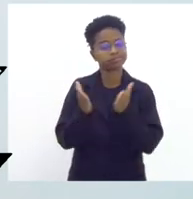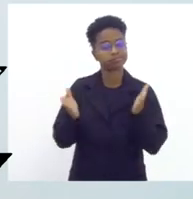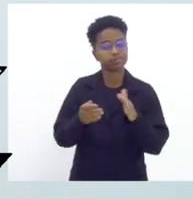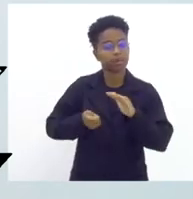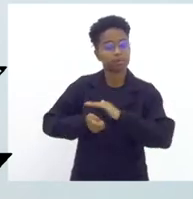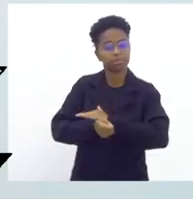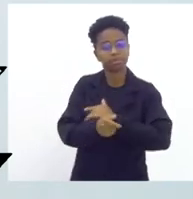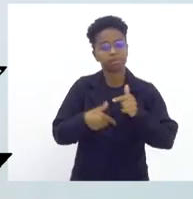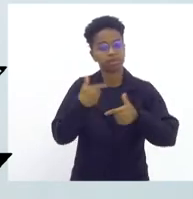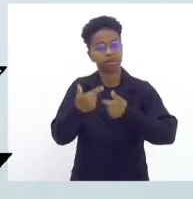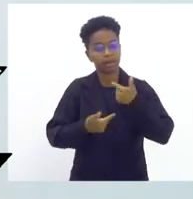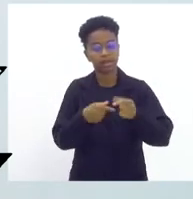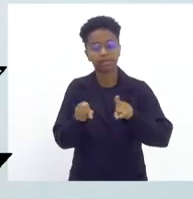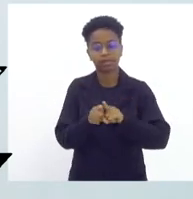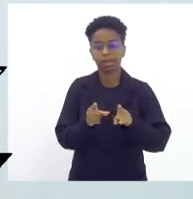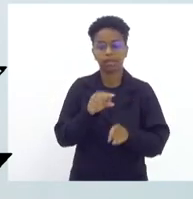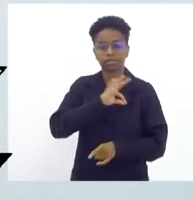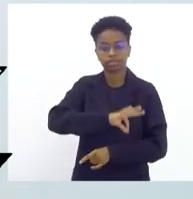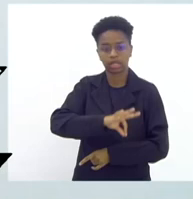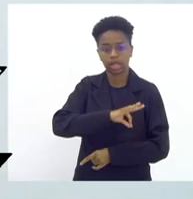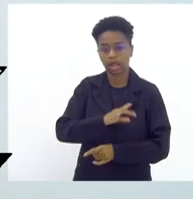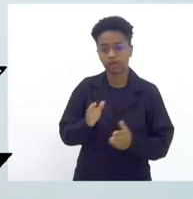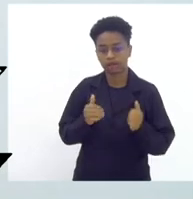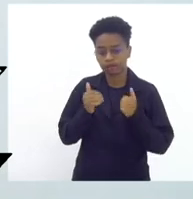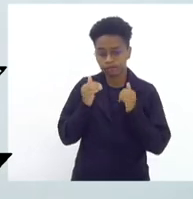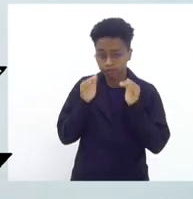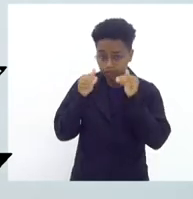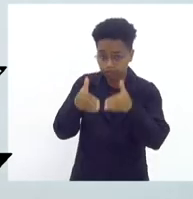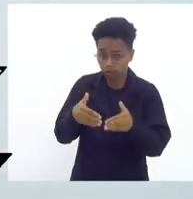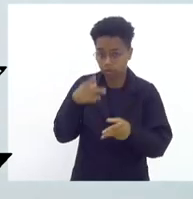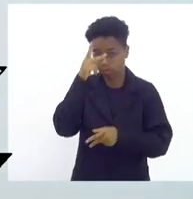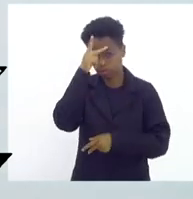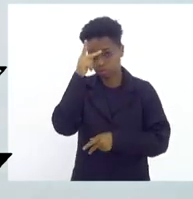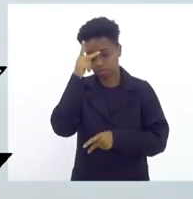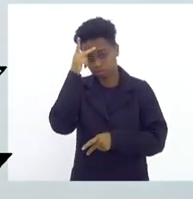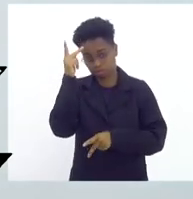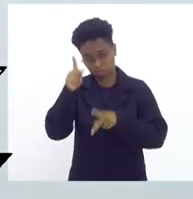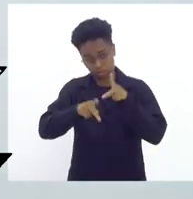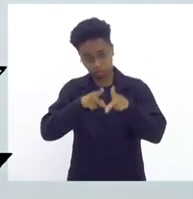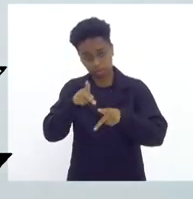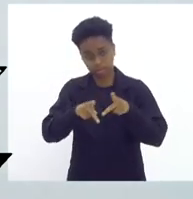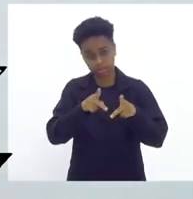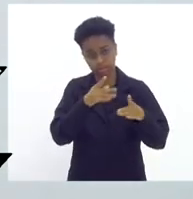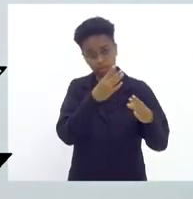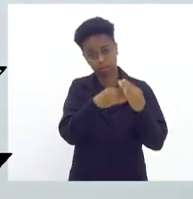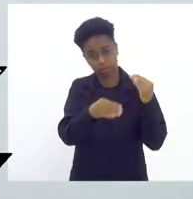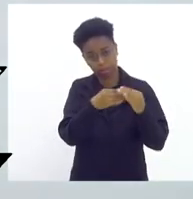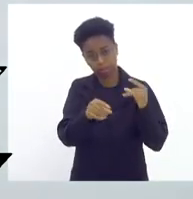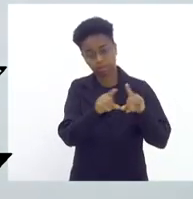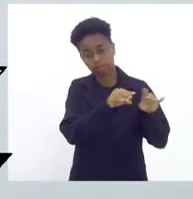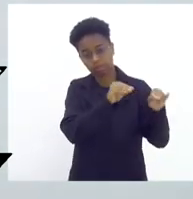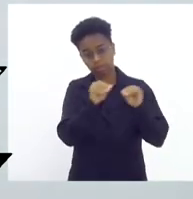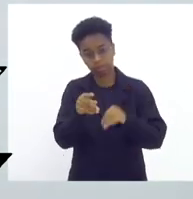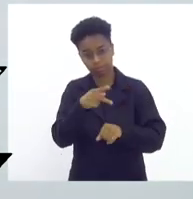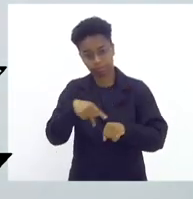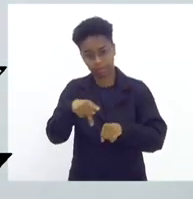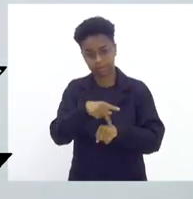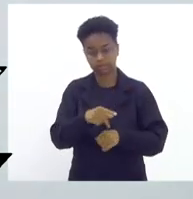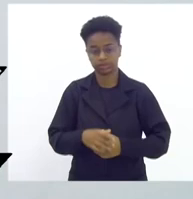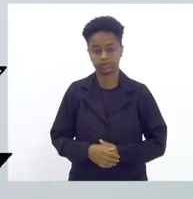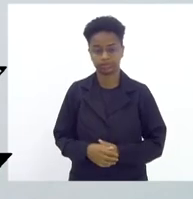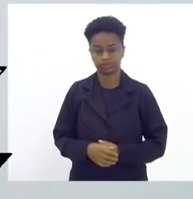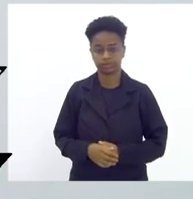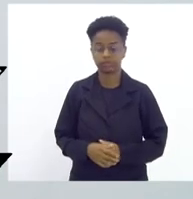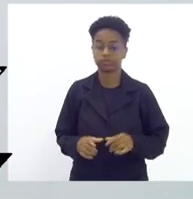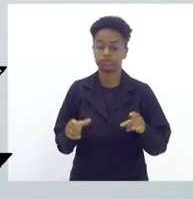e renda para a população Imigrante Inclusive eu queria ressaltar que importante as iniciativas nesse sentido da